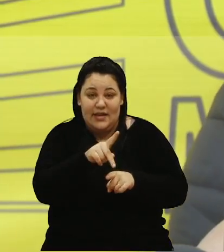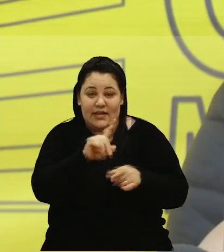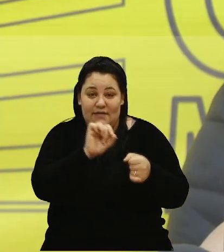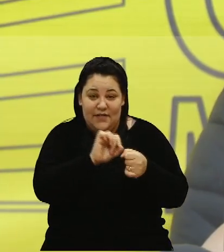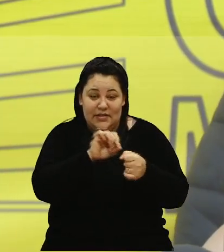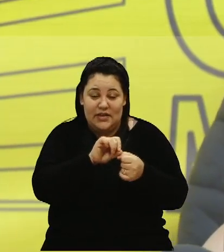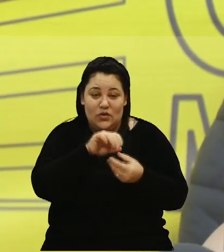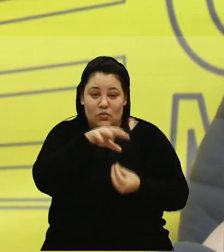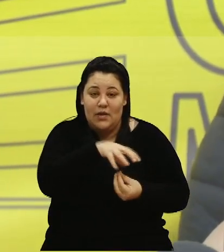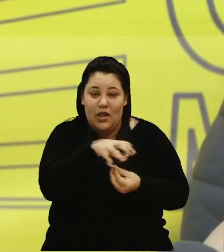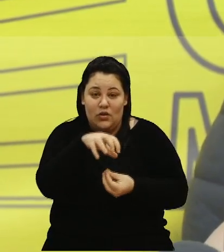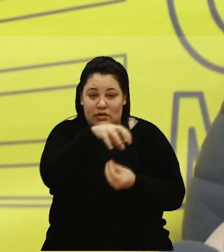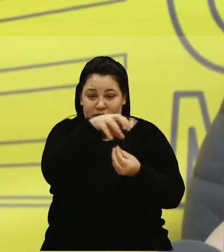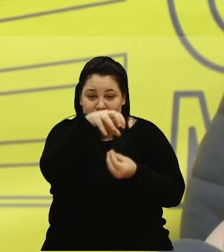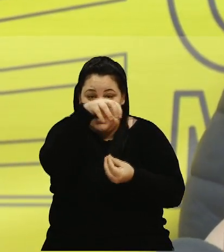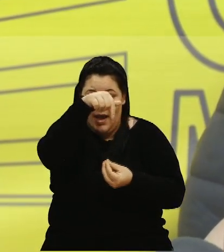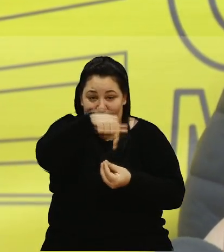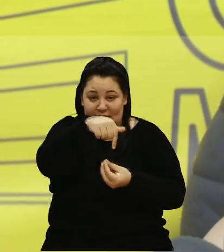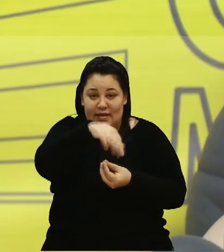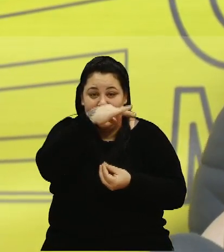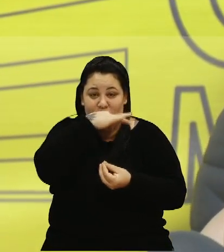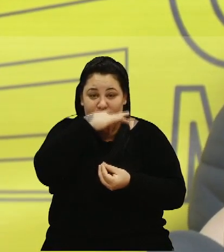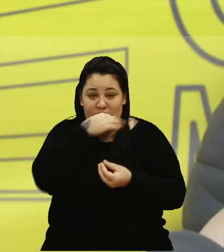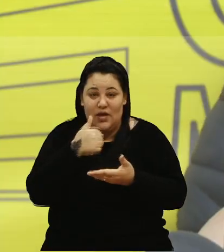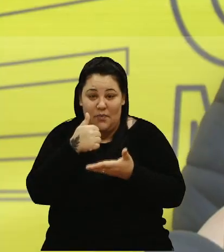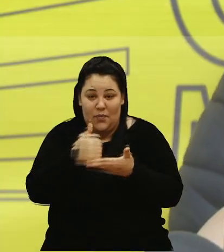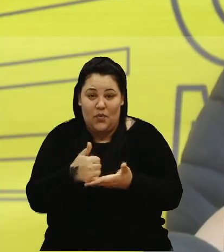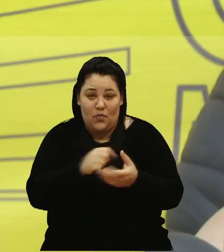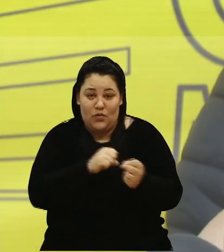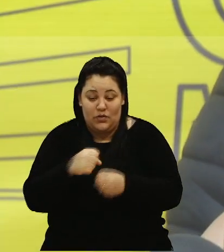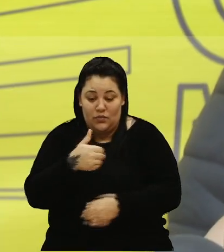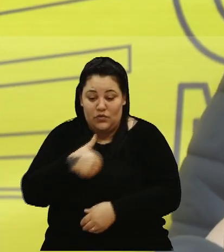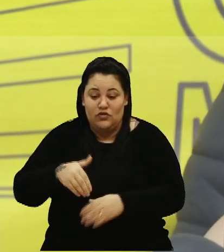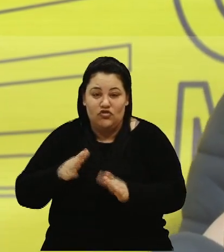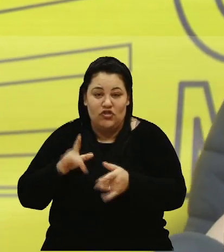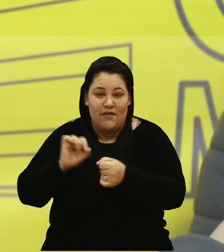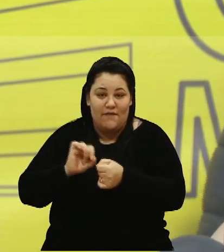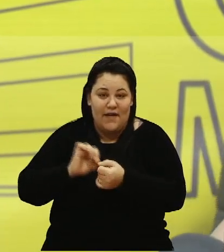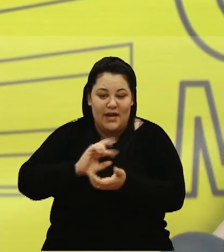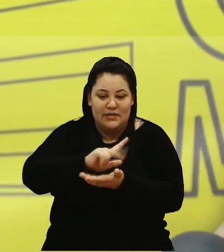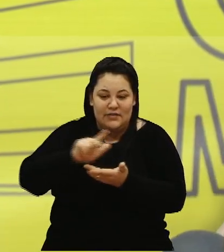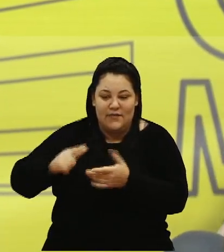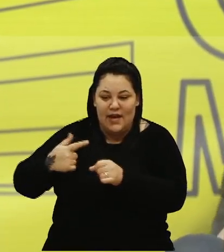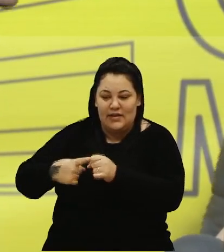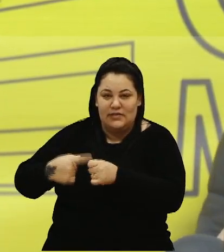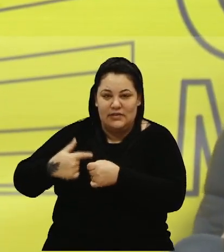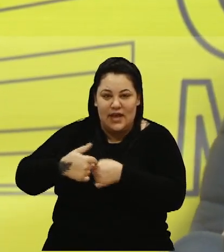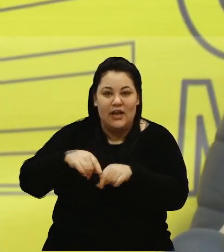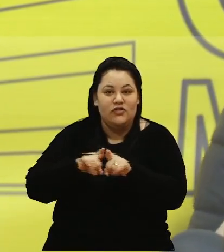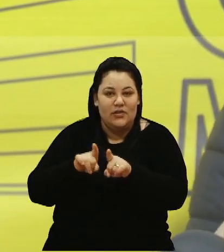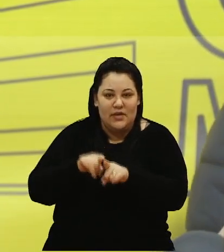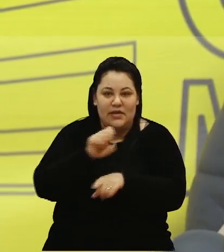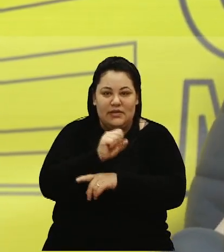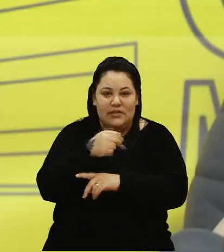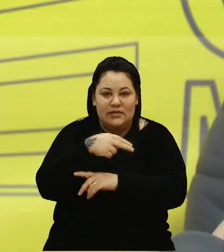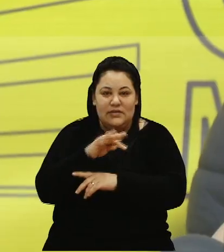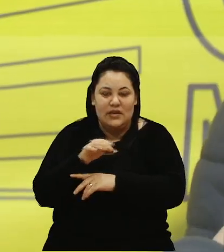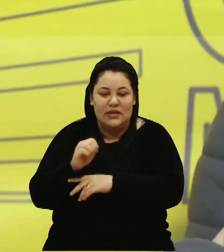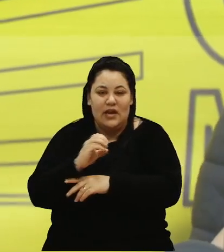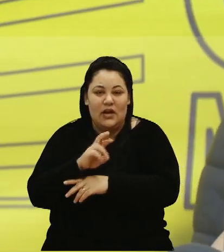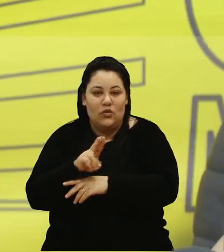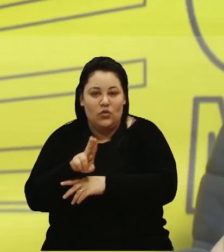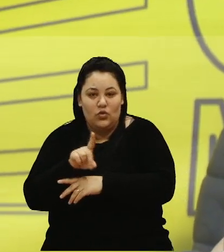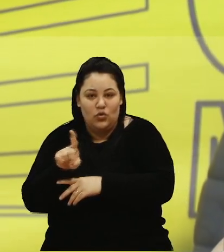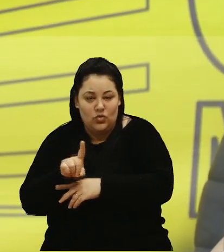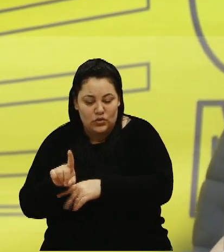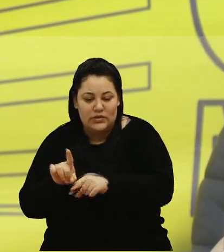balonismo aqui em Caxias, com o apoio do Poder Público, ela já faz em diversas outras cidades, inclusive Santa Cruz do Sul também, que eu mencionei há pouco,